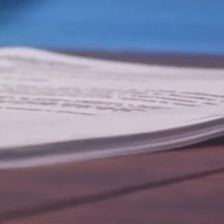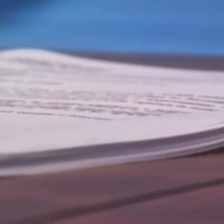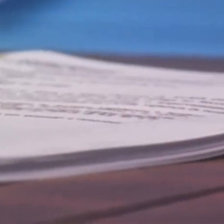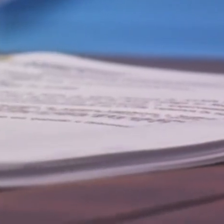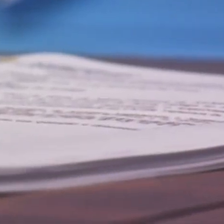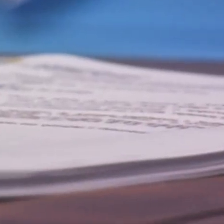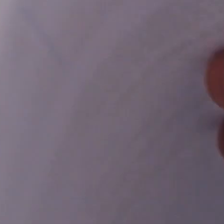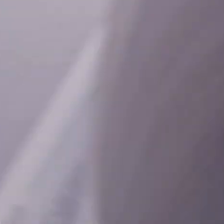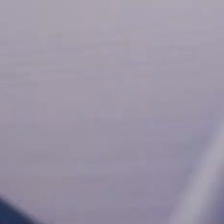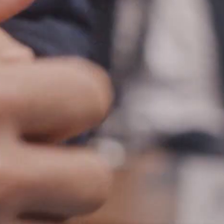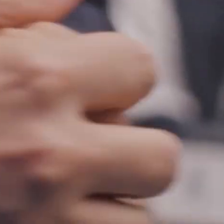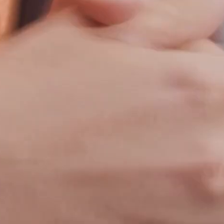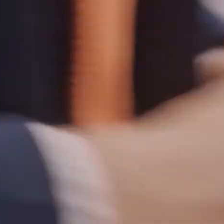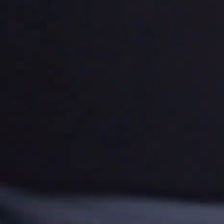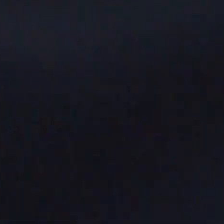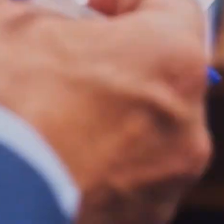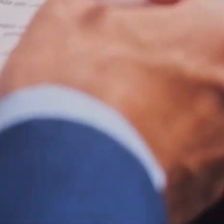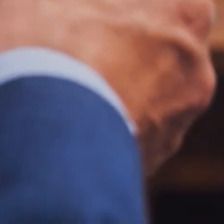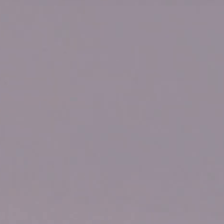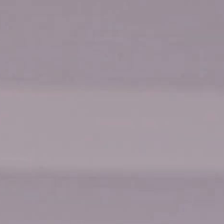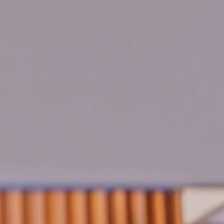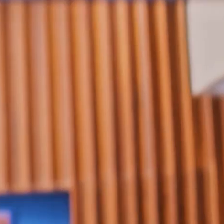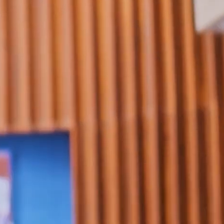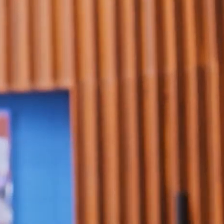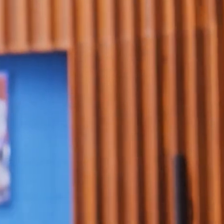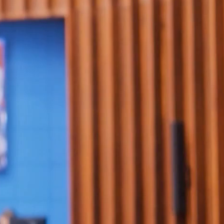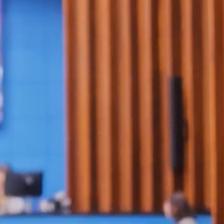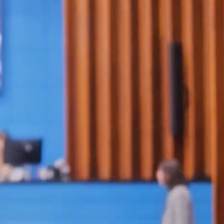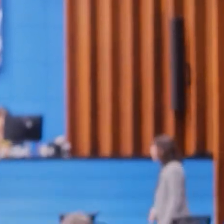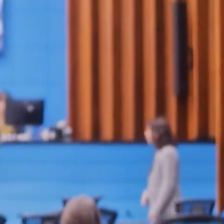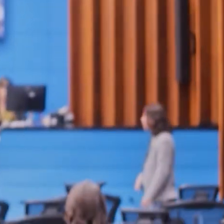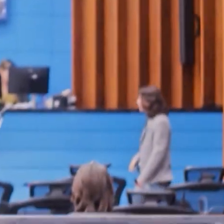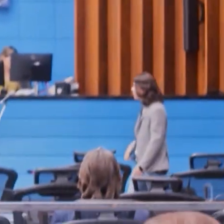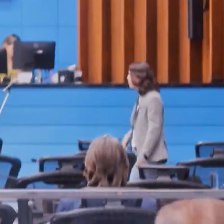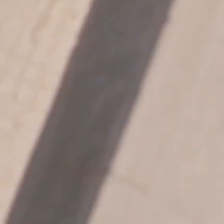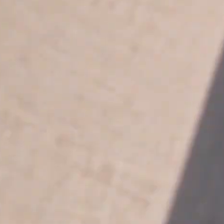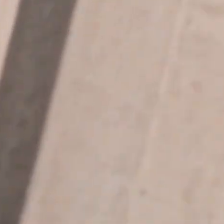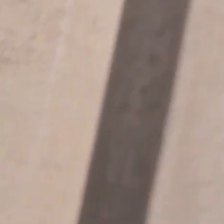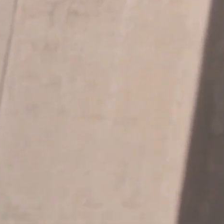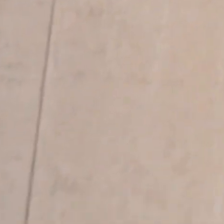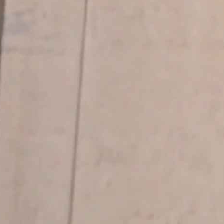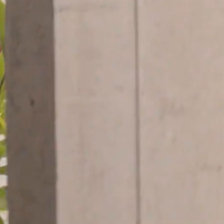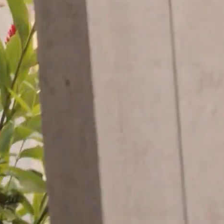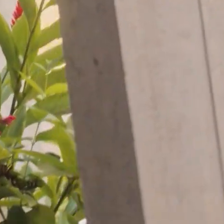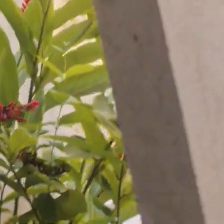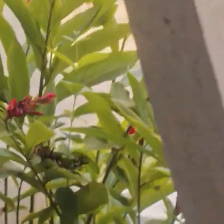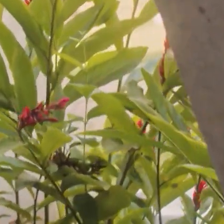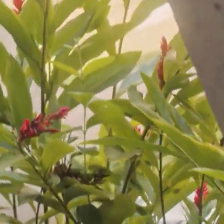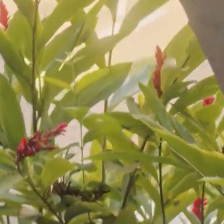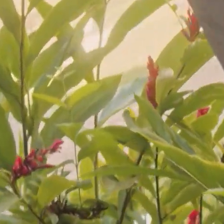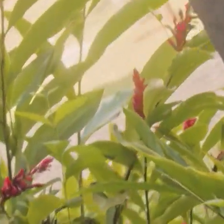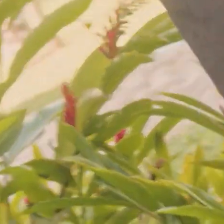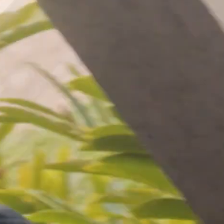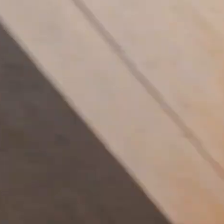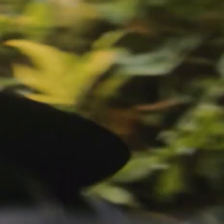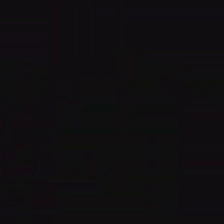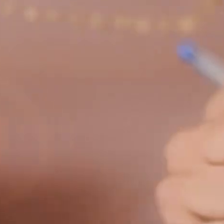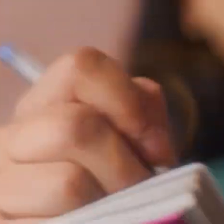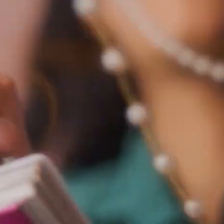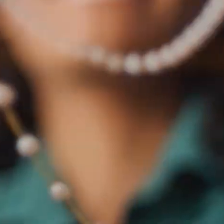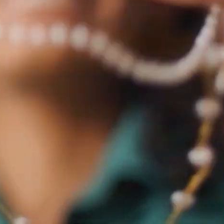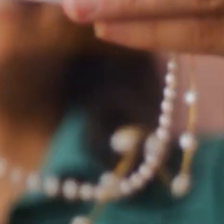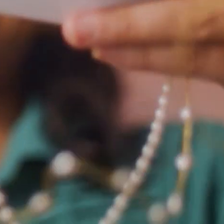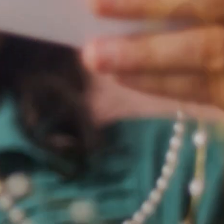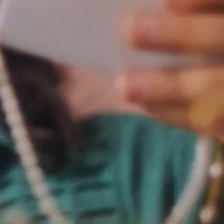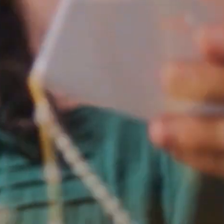Uma nova lei acaba de ser aprovada na Assembleia Legislativa. Essa é só uma parte do trabalho dos deputados e se expande por todo o